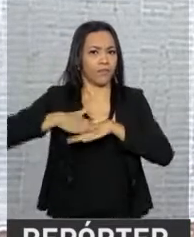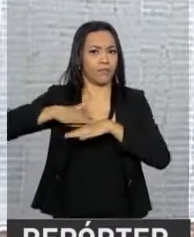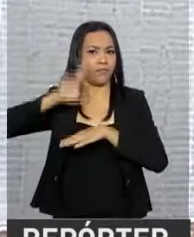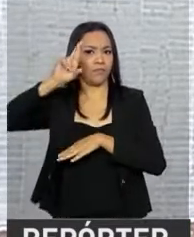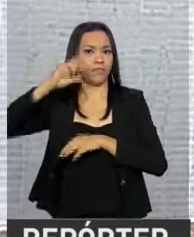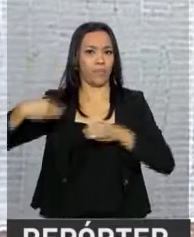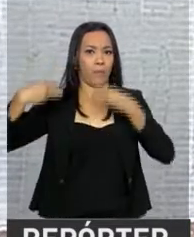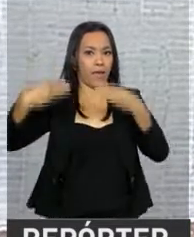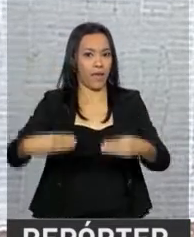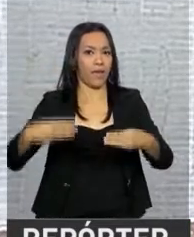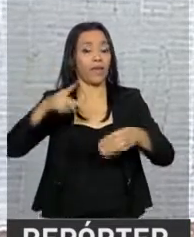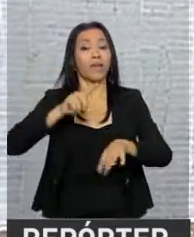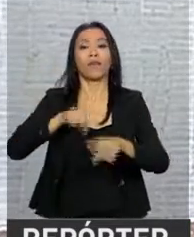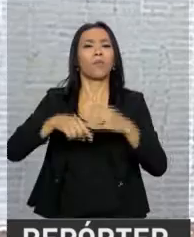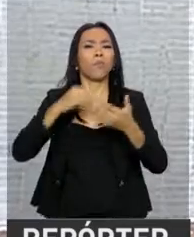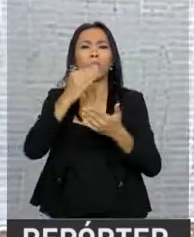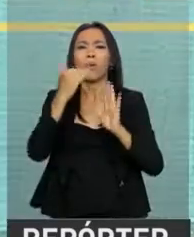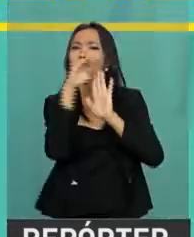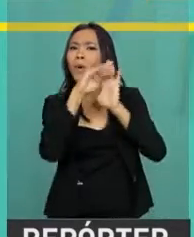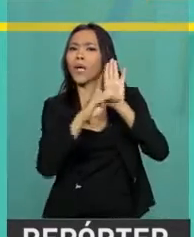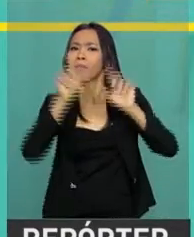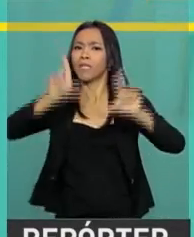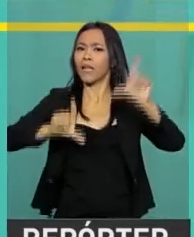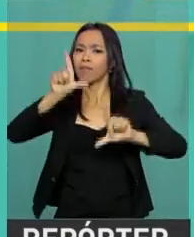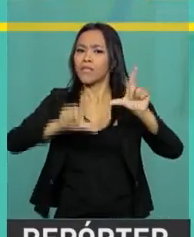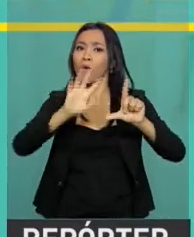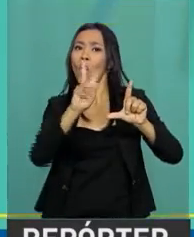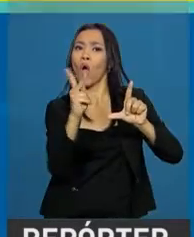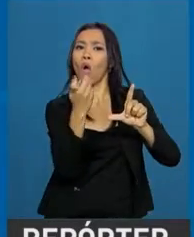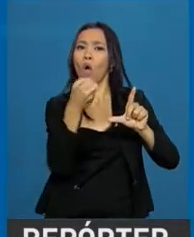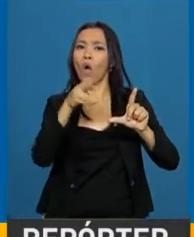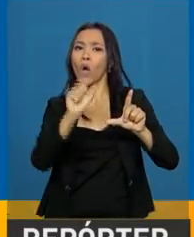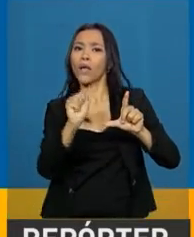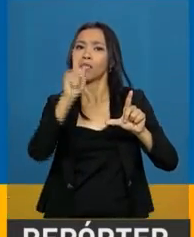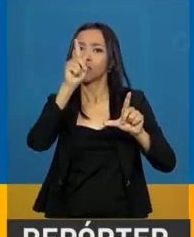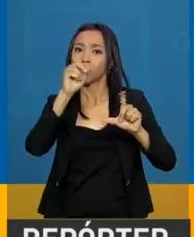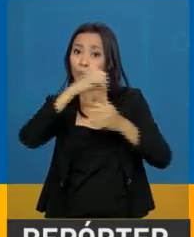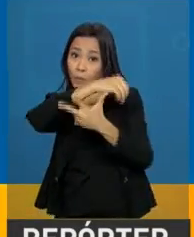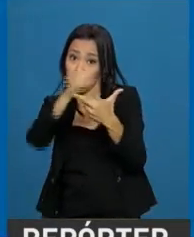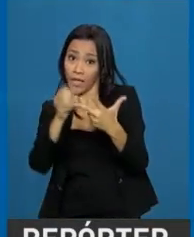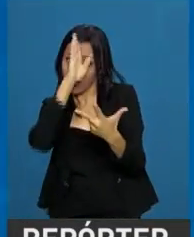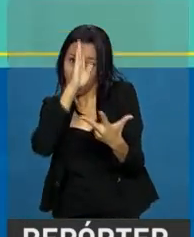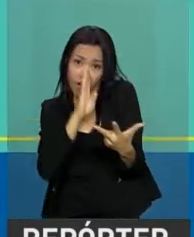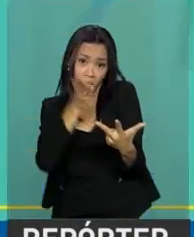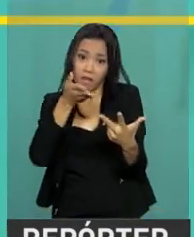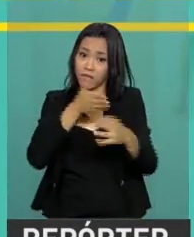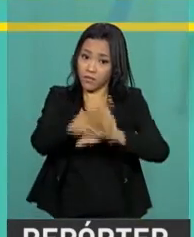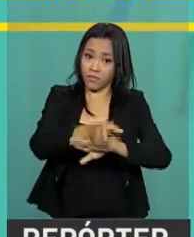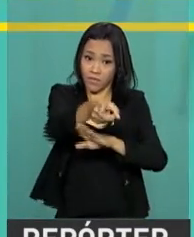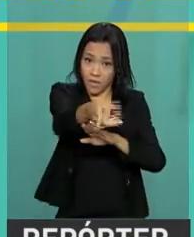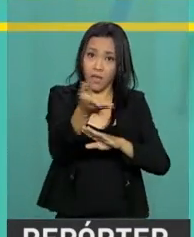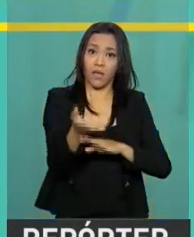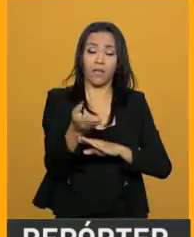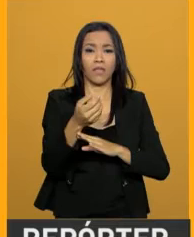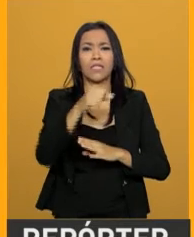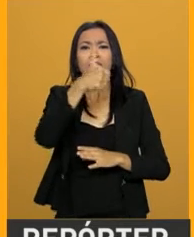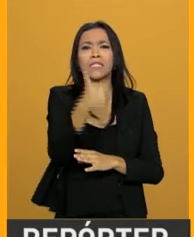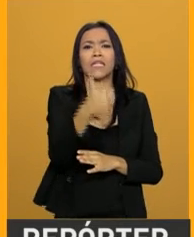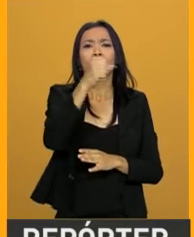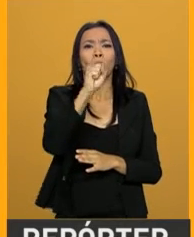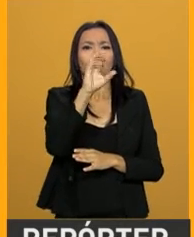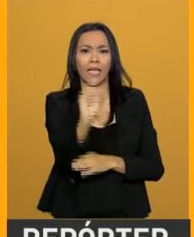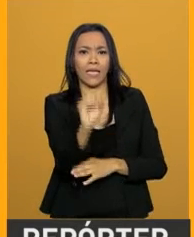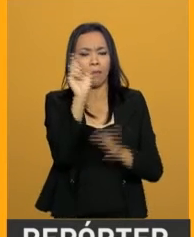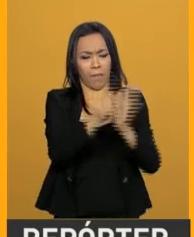do programa A Hora do Enem vai acontecer nesse sábado. É gratuito e tem 180 questões elaboradas com a